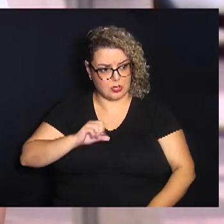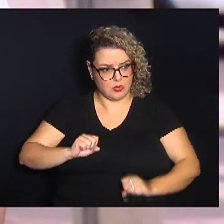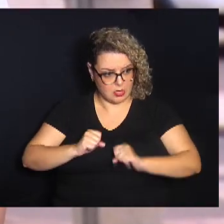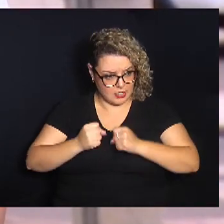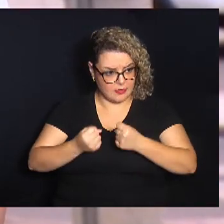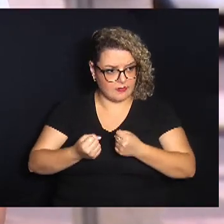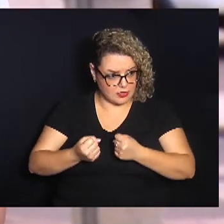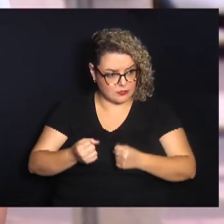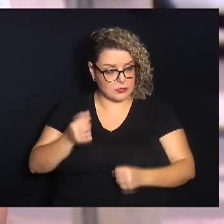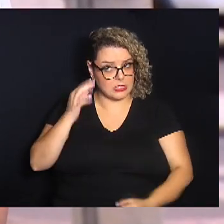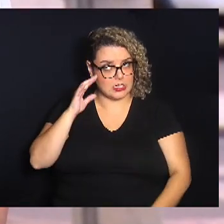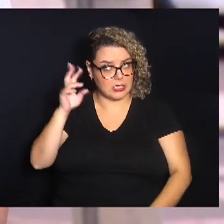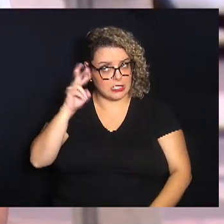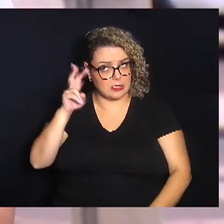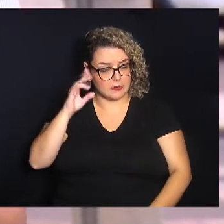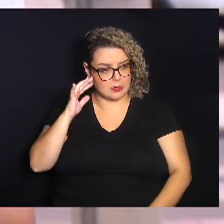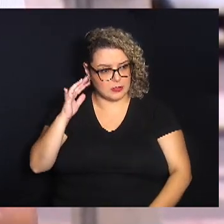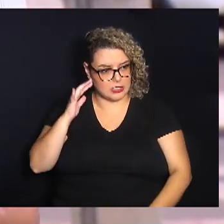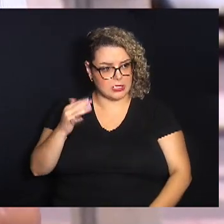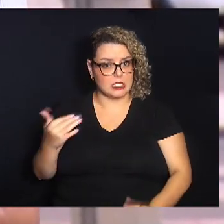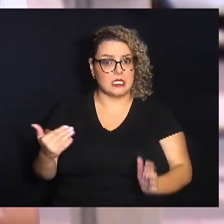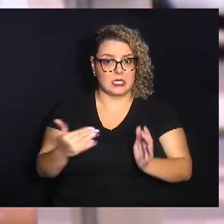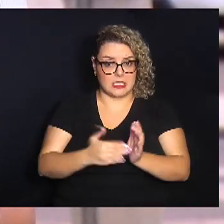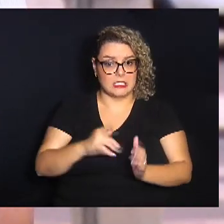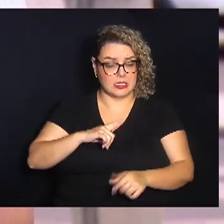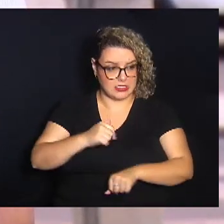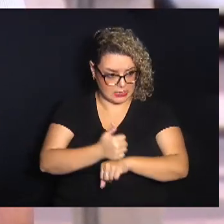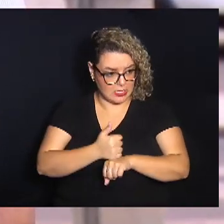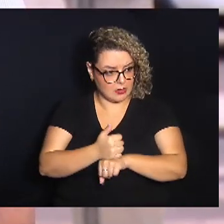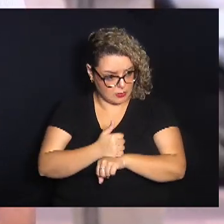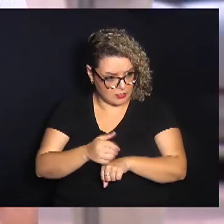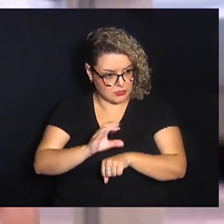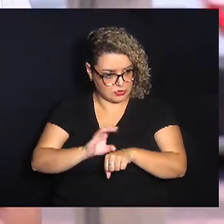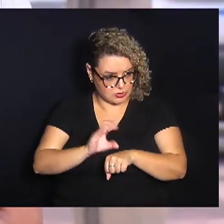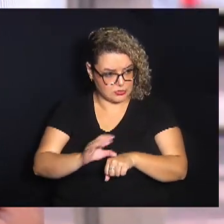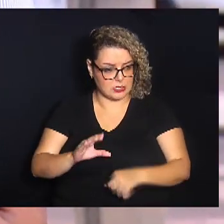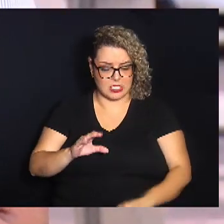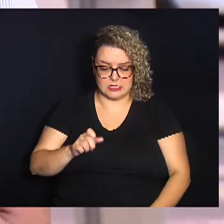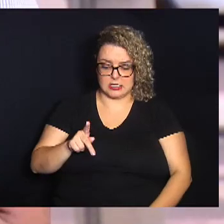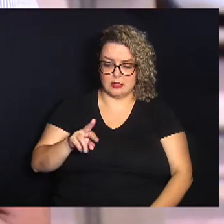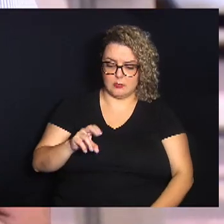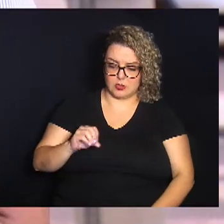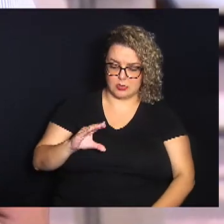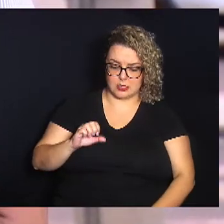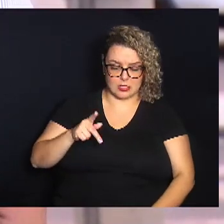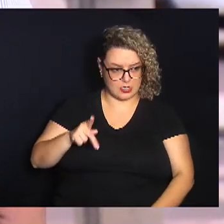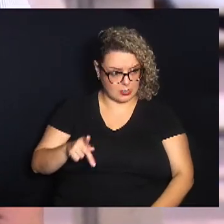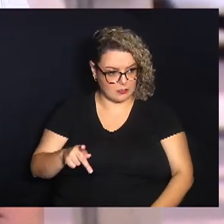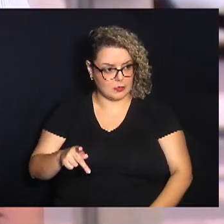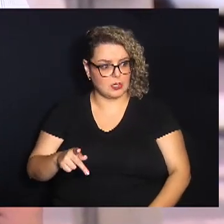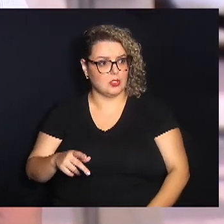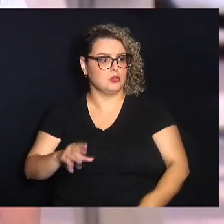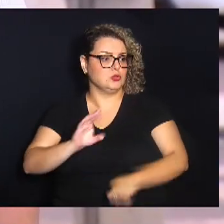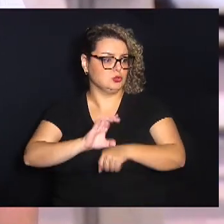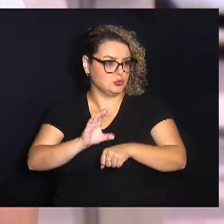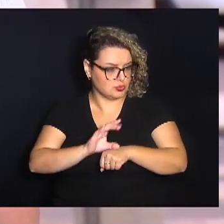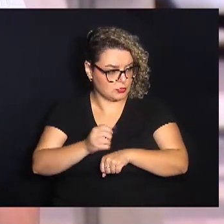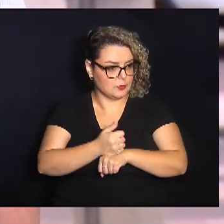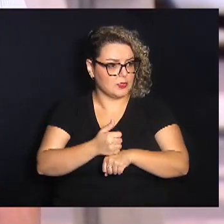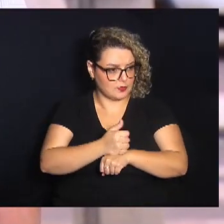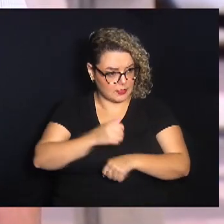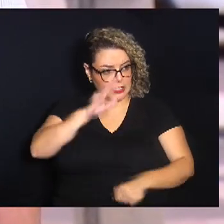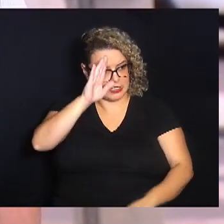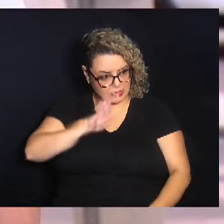poder refrescar a memória e até ter a profissão nos cursos, né, que a Seprocamp, os cursos profissionalizantes gratuitos também,